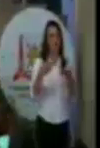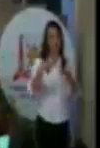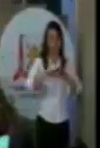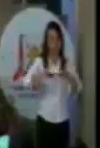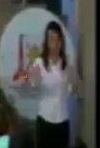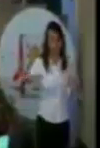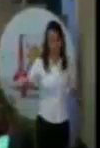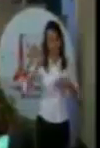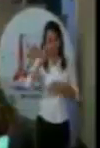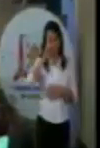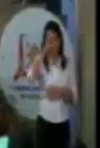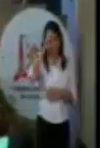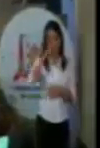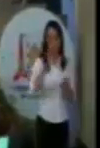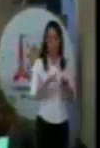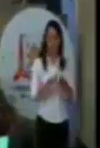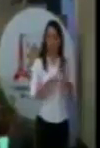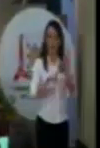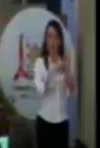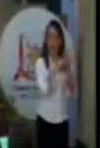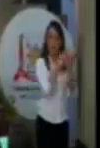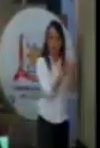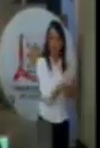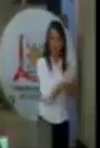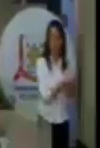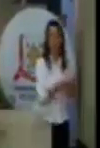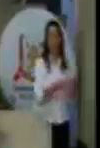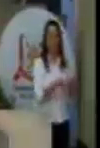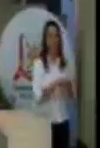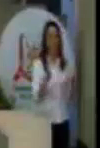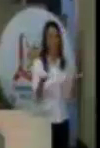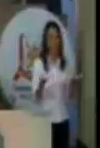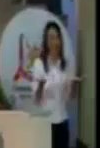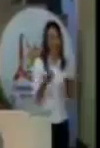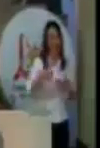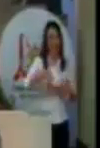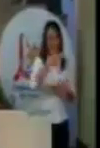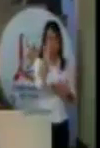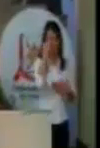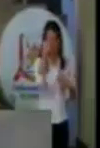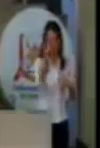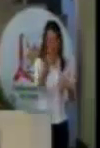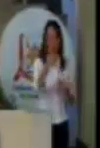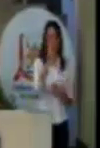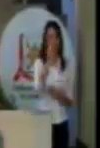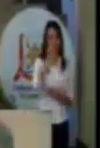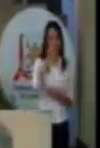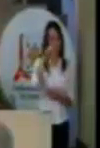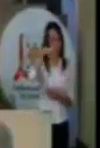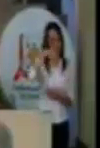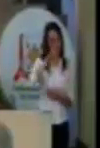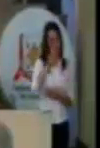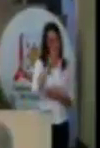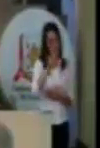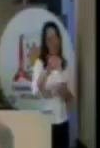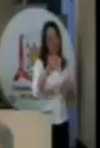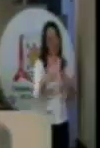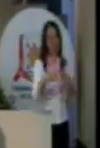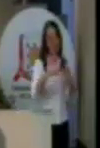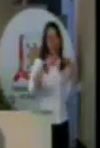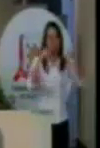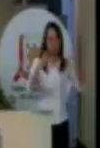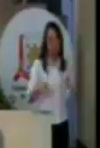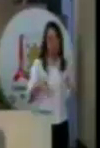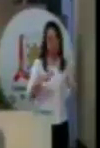mesa diretora e aprovada em plenário. Desde já, os agradecimentos à ANREC por ceder as